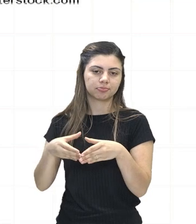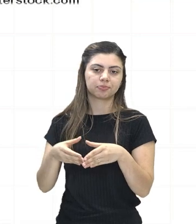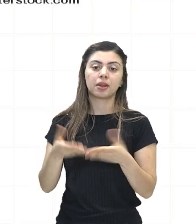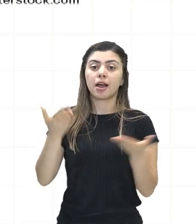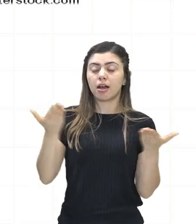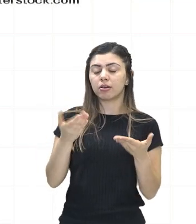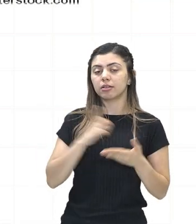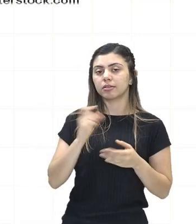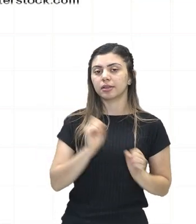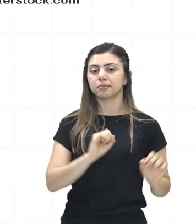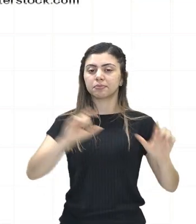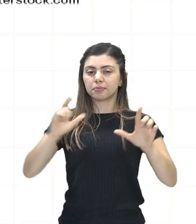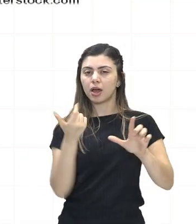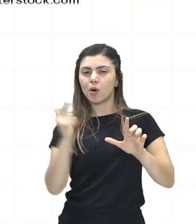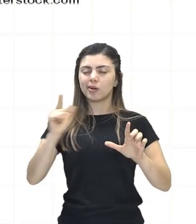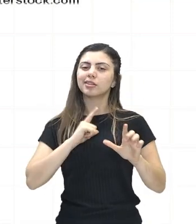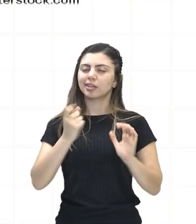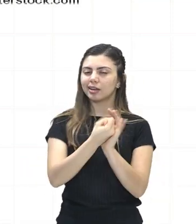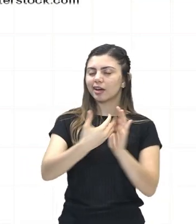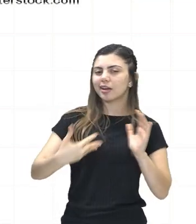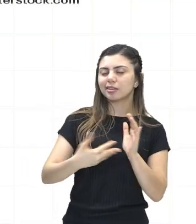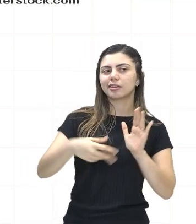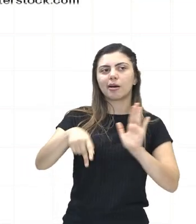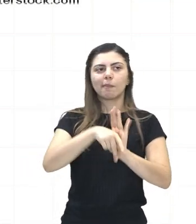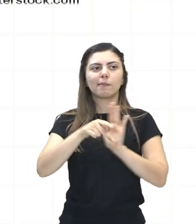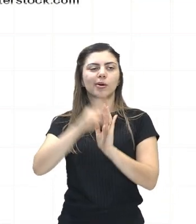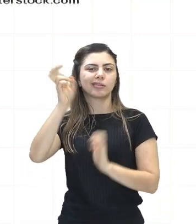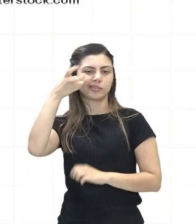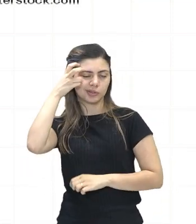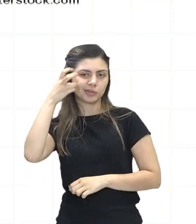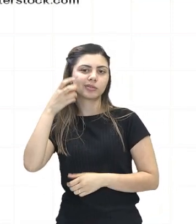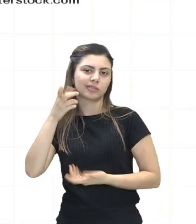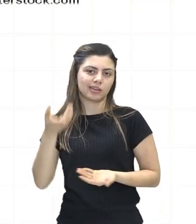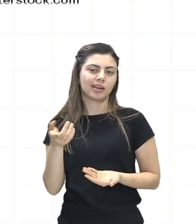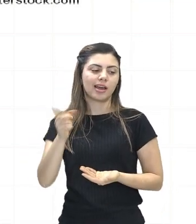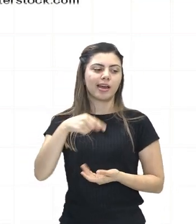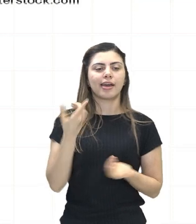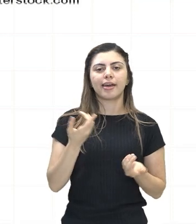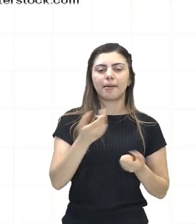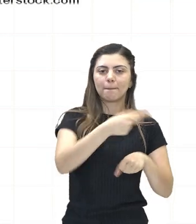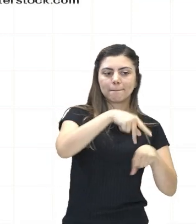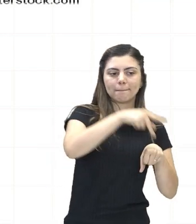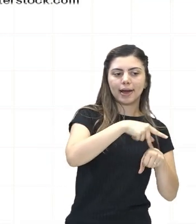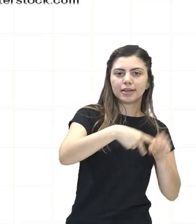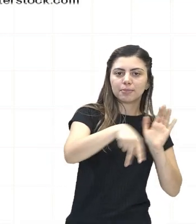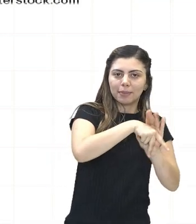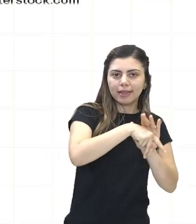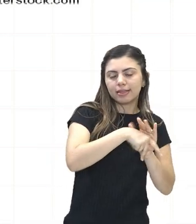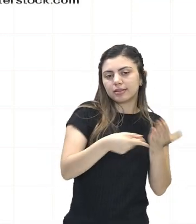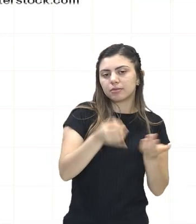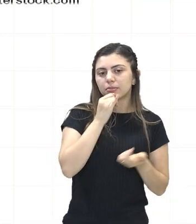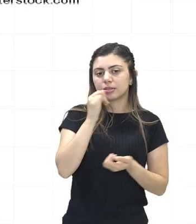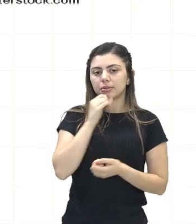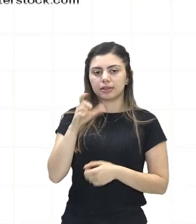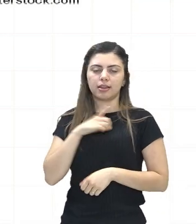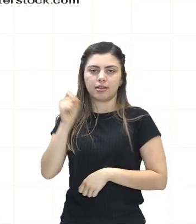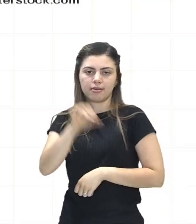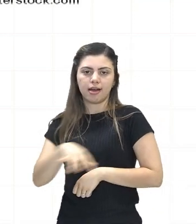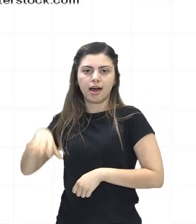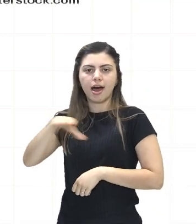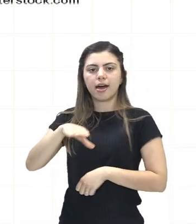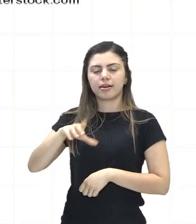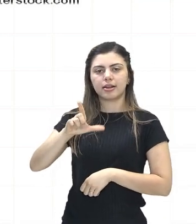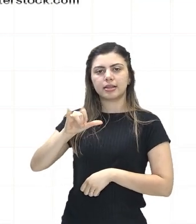gente vai ver que eles têm ali características culturais típicos do país de onde eles vieram, né? O bairro da Liberdade é bem comum com